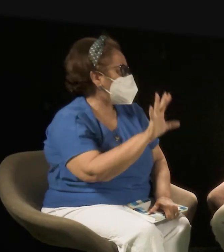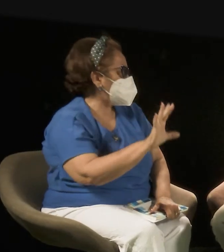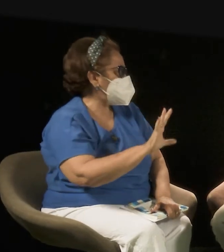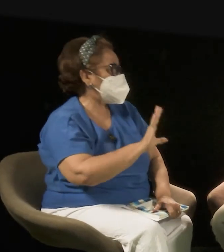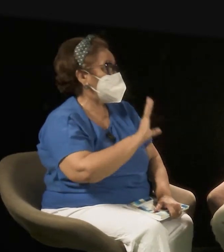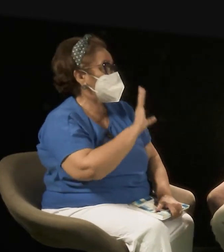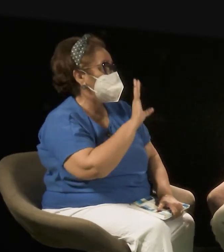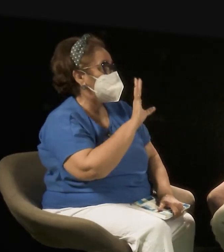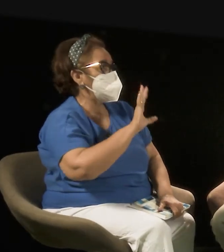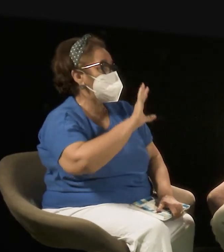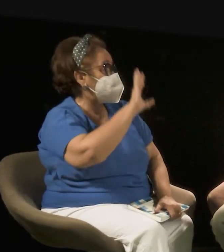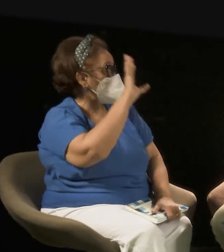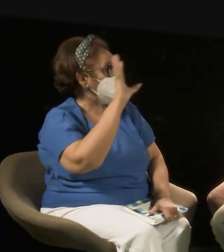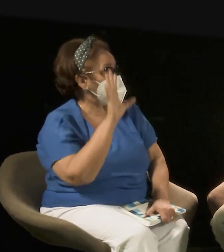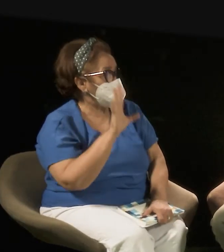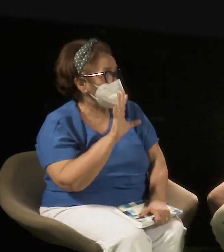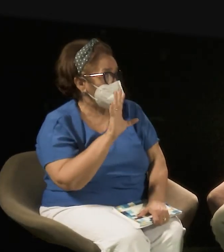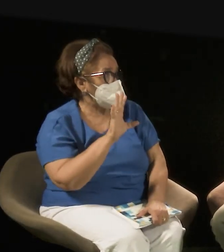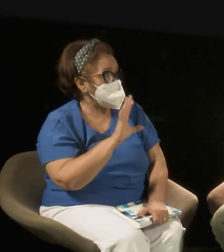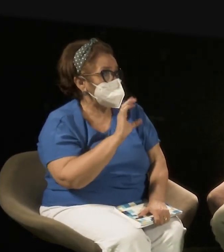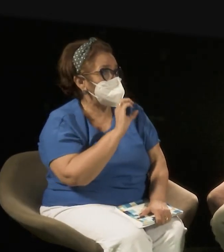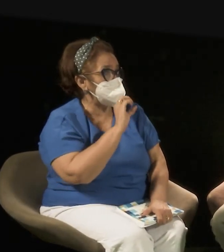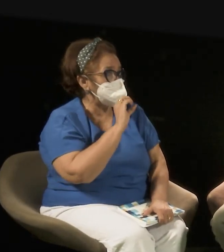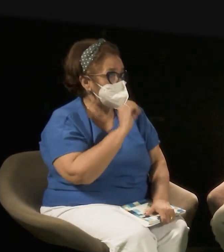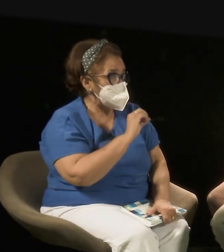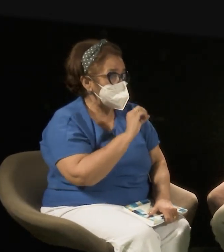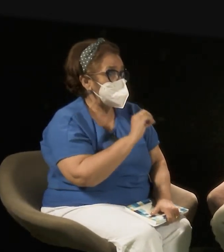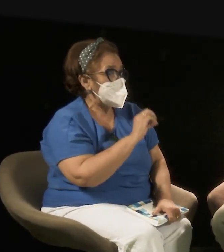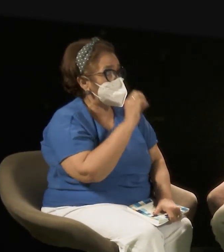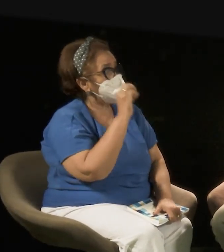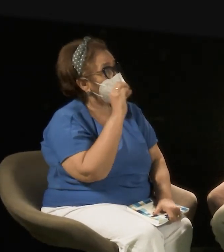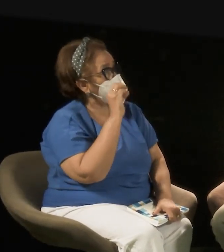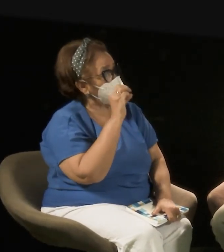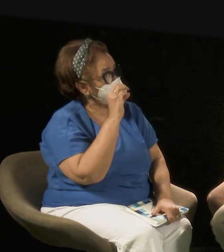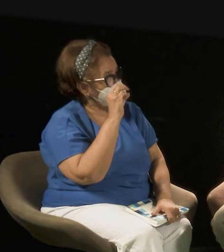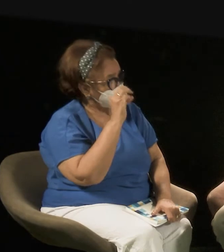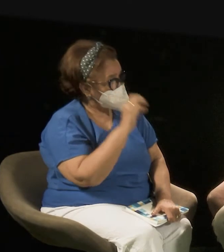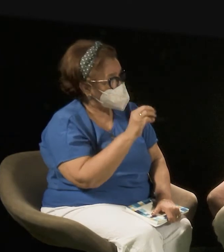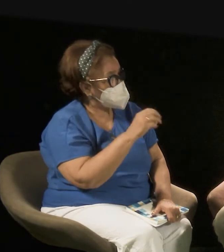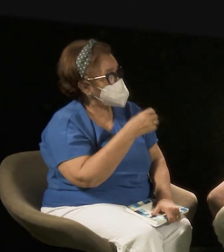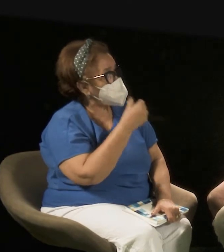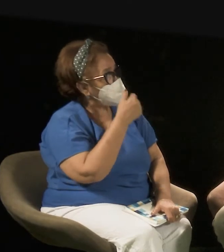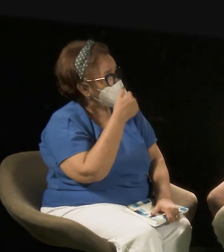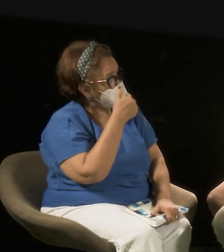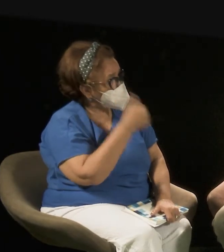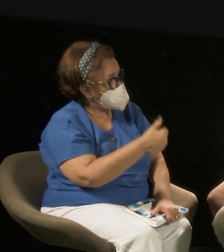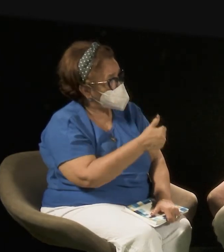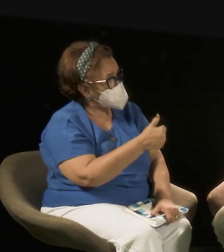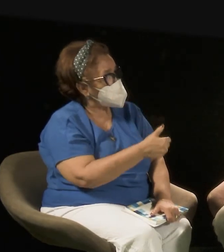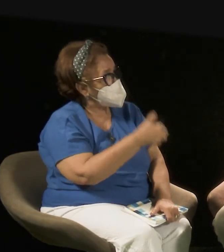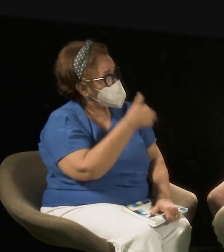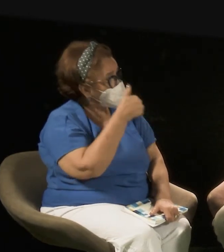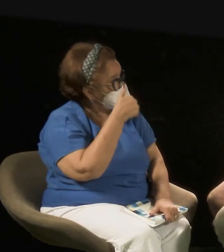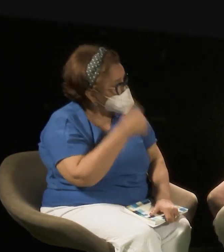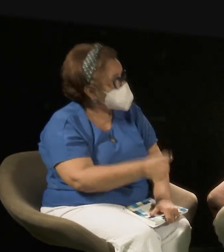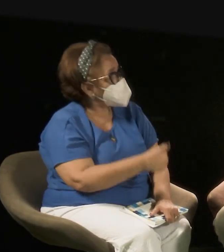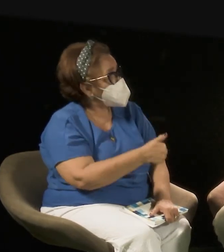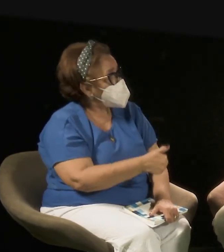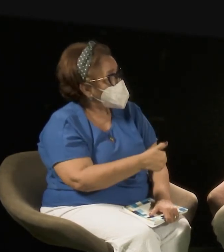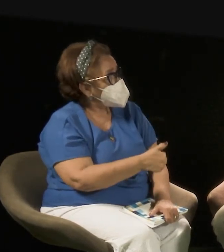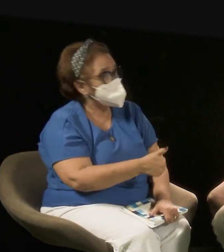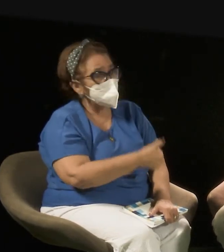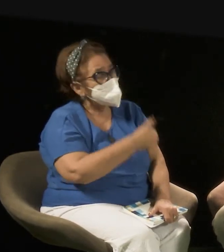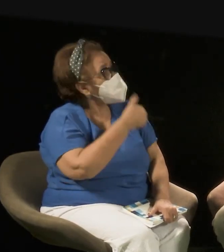porque depois cria problema e eu não vou resolver todos os problemas. Eu vejo o seguinte, esse olhar sensível e esse compromisso ético,